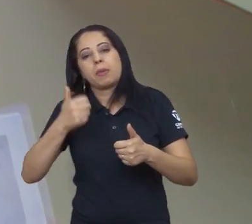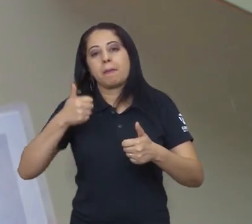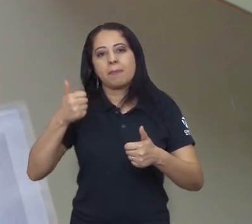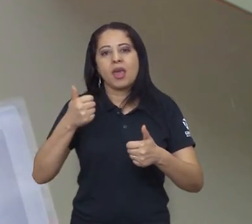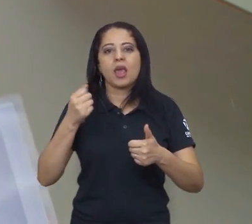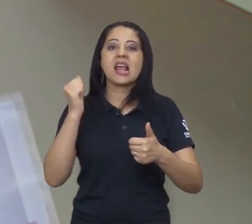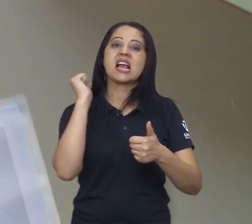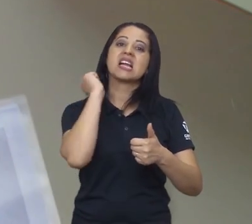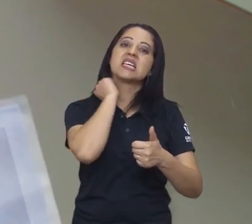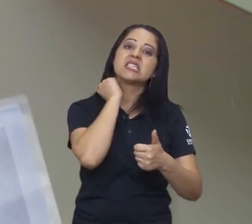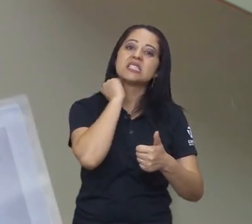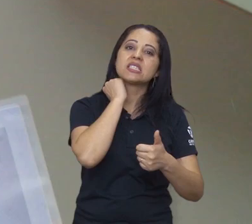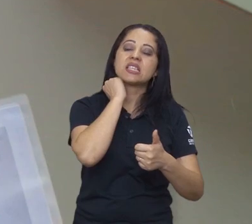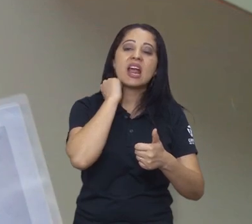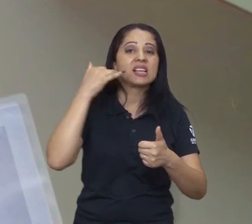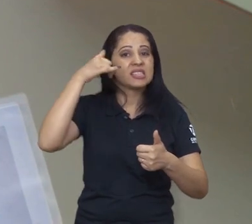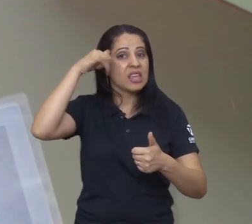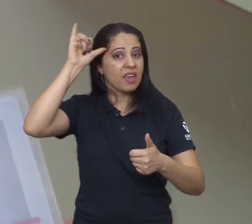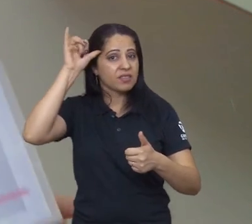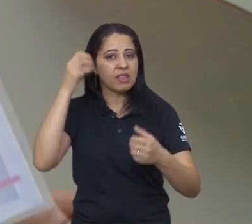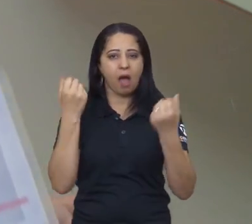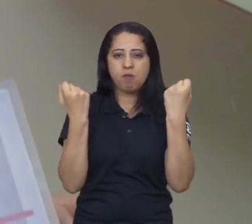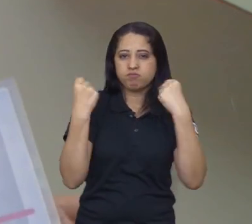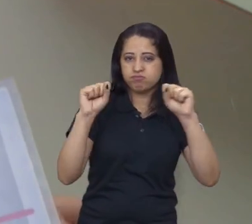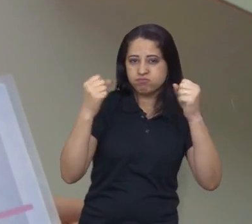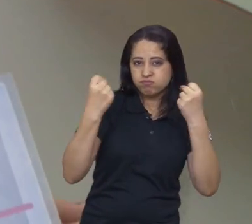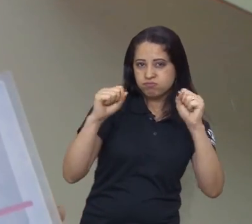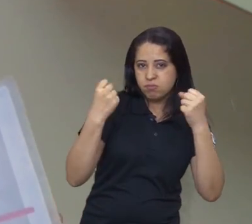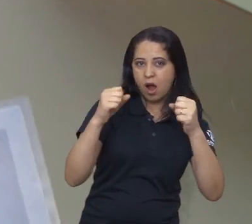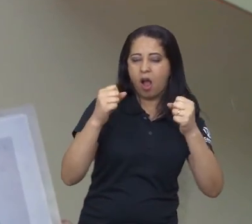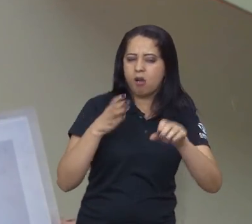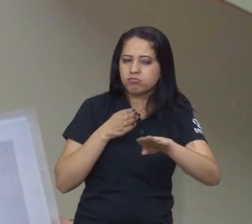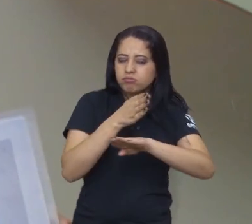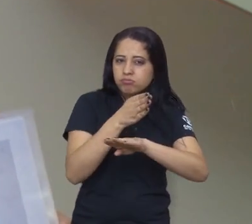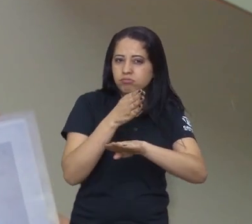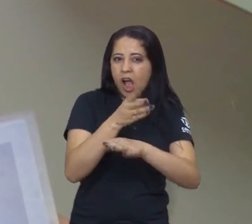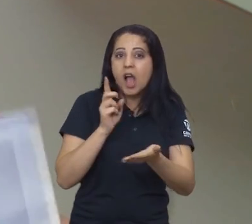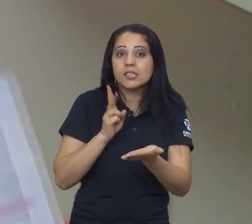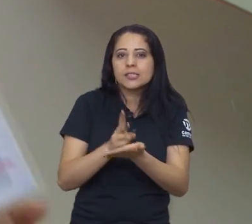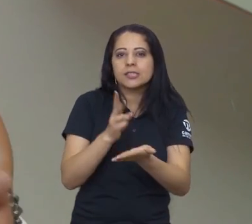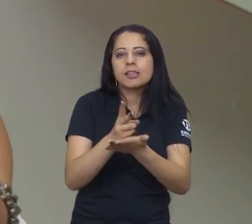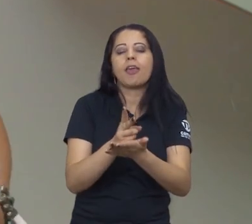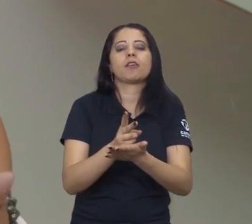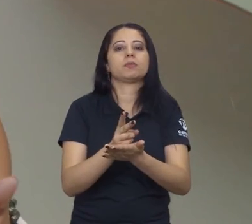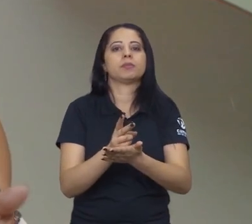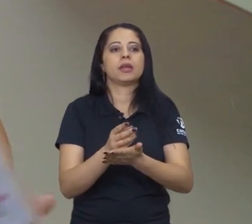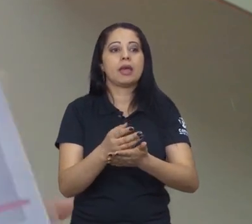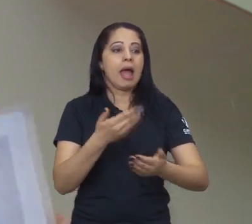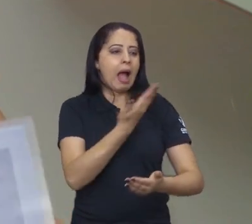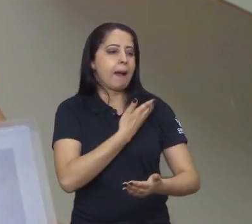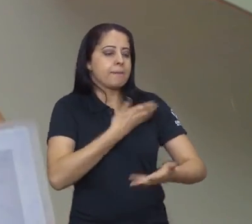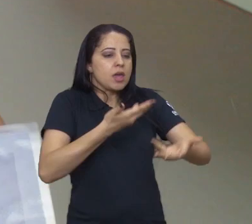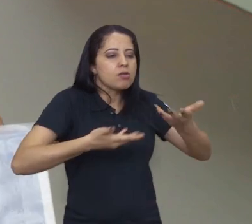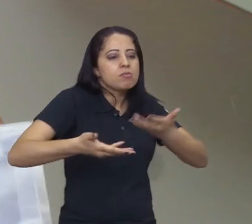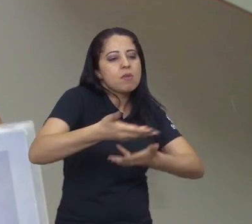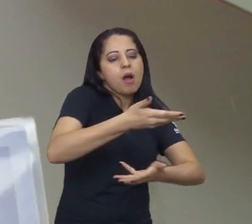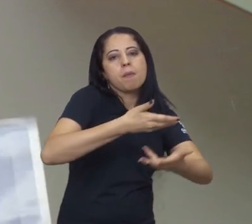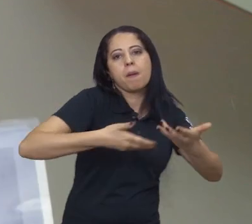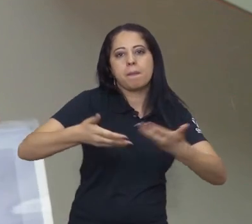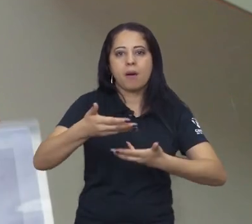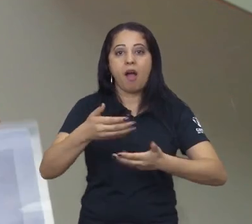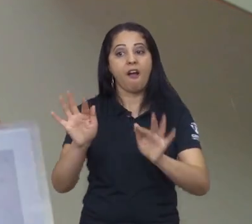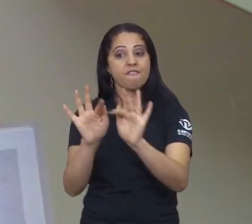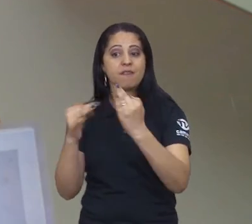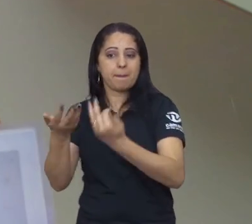estress praticar atividades físicas e ter uma vida social de qualidade seja no trabalho com os amigos ou com